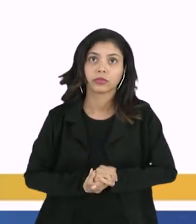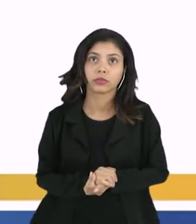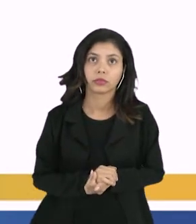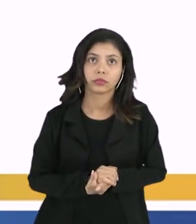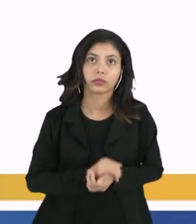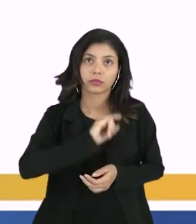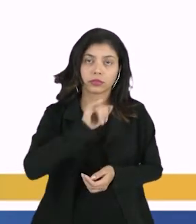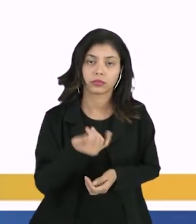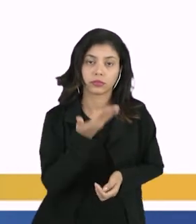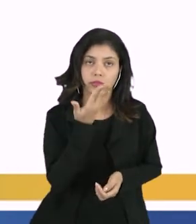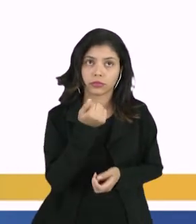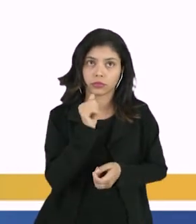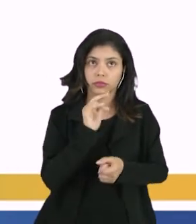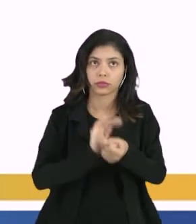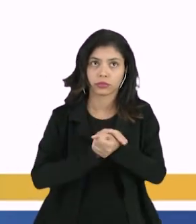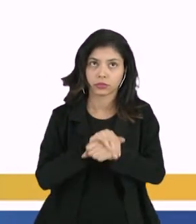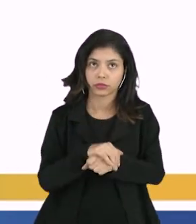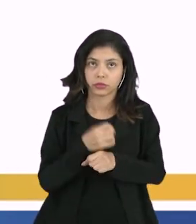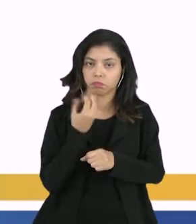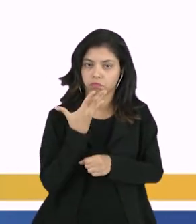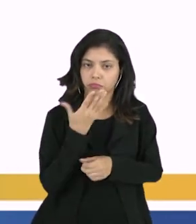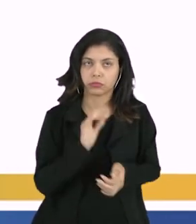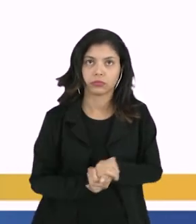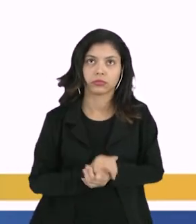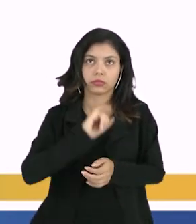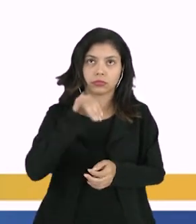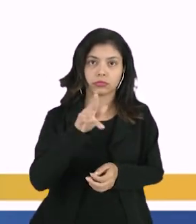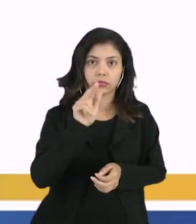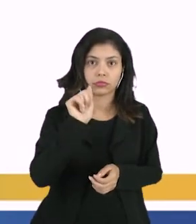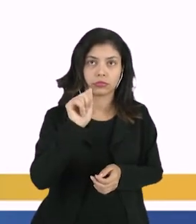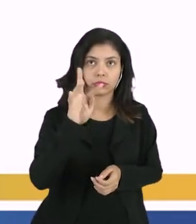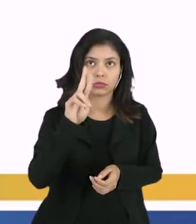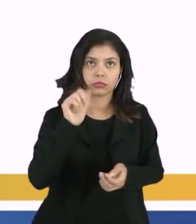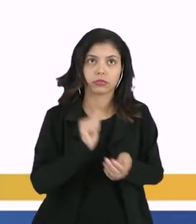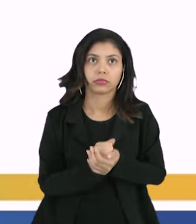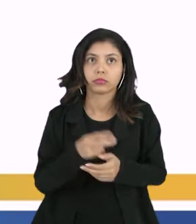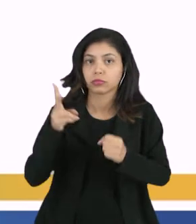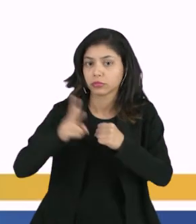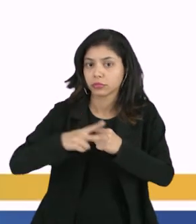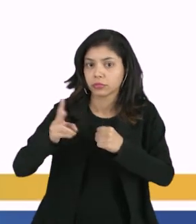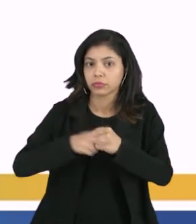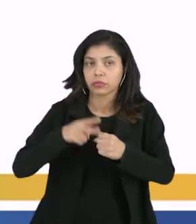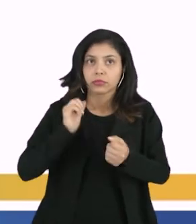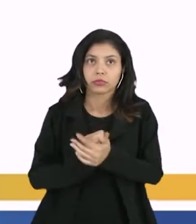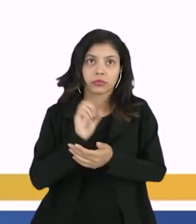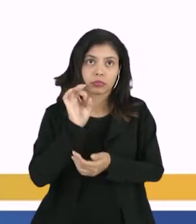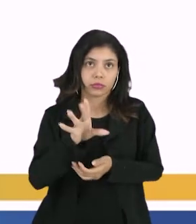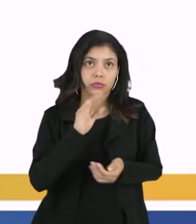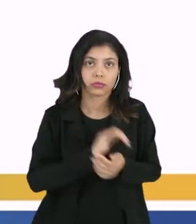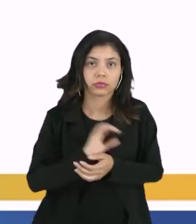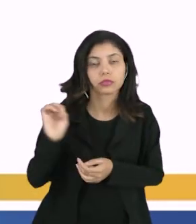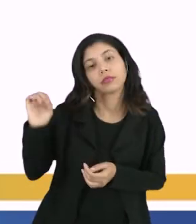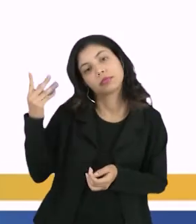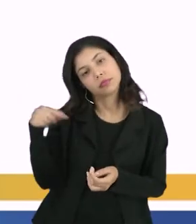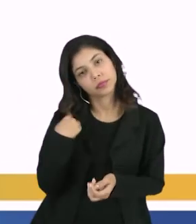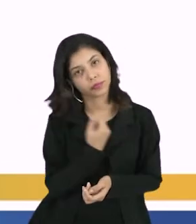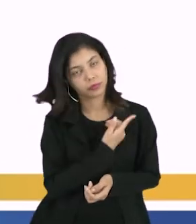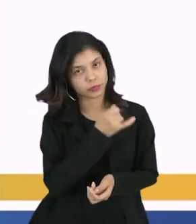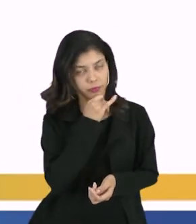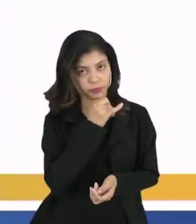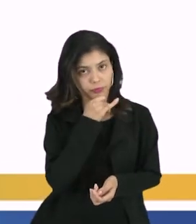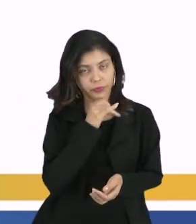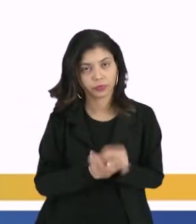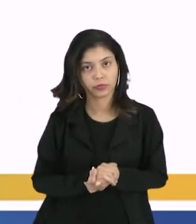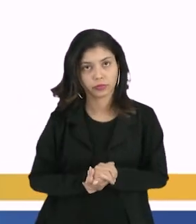o jantar estava muito bom. Jantar é um verbo. Só que no caso do nosso